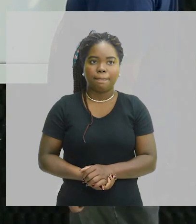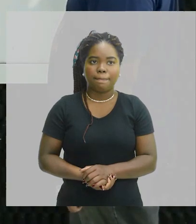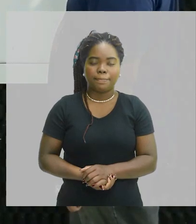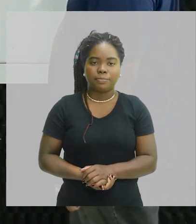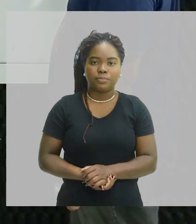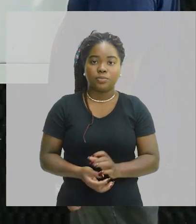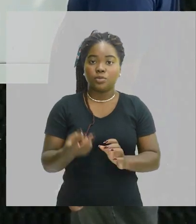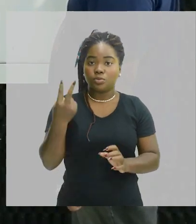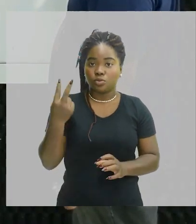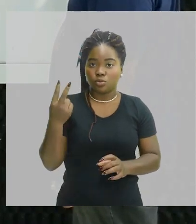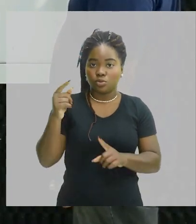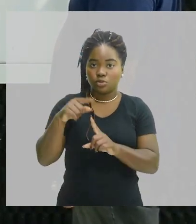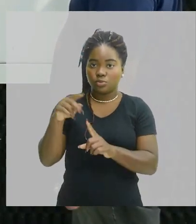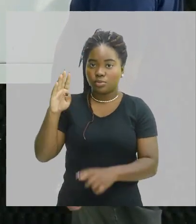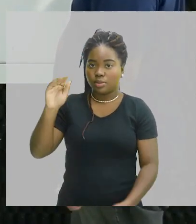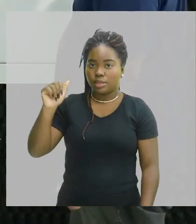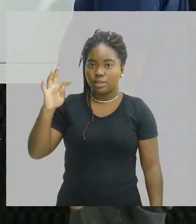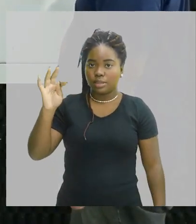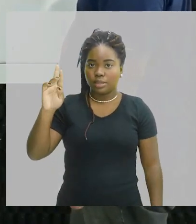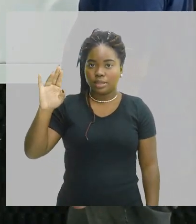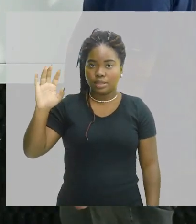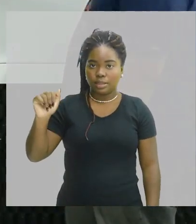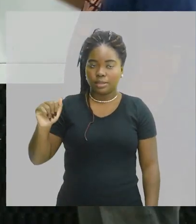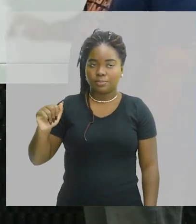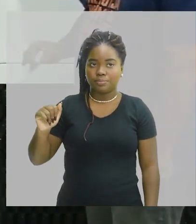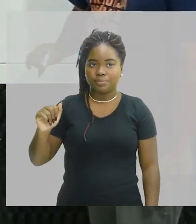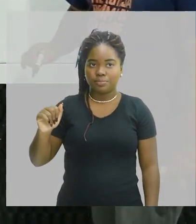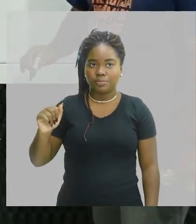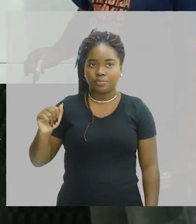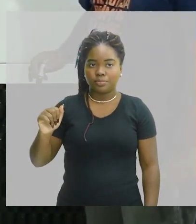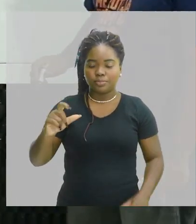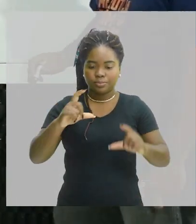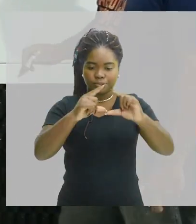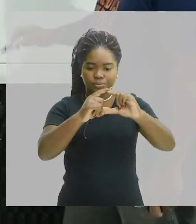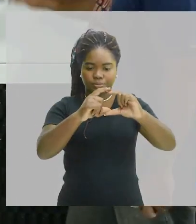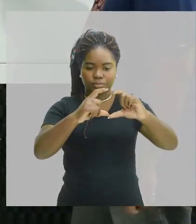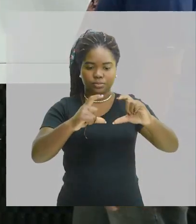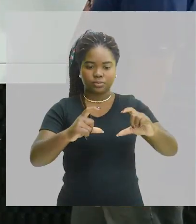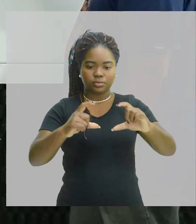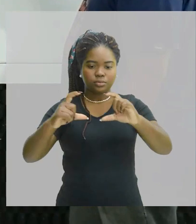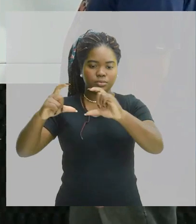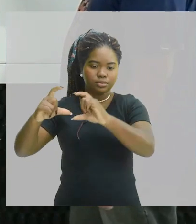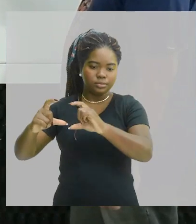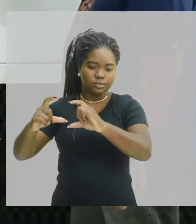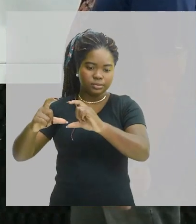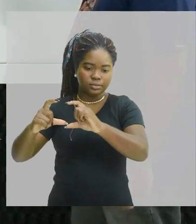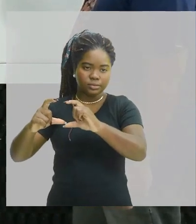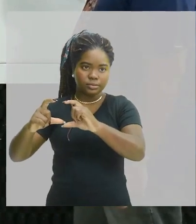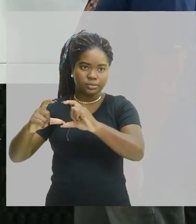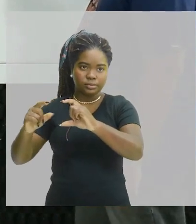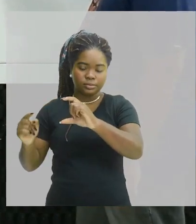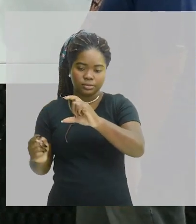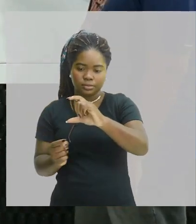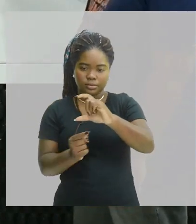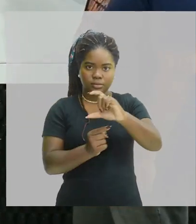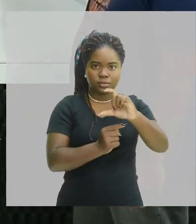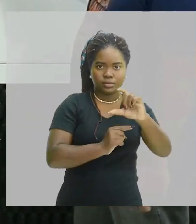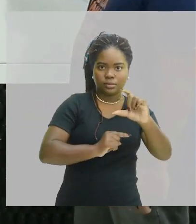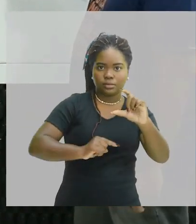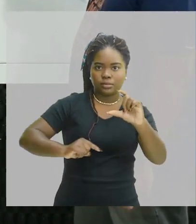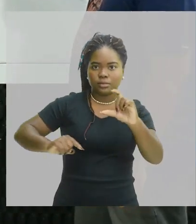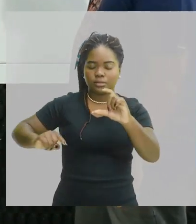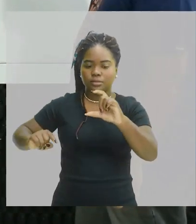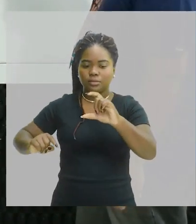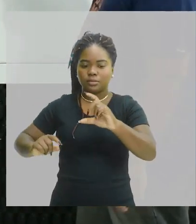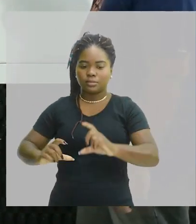2 baterias aqui, aí continua aqui embaixo, ó. Ele continua aqui e faz isso, ó.